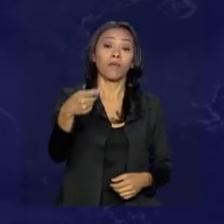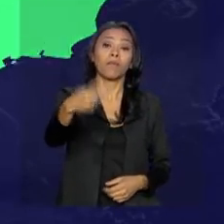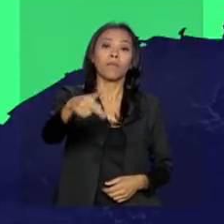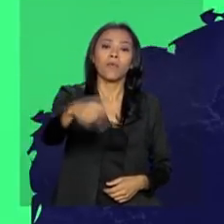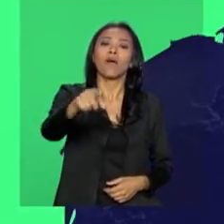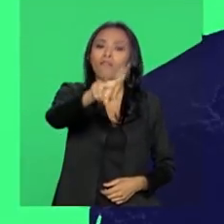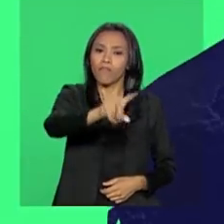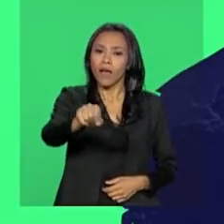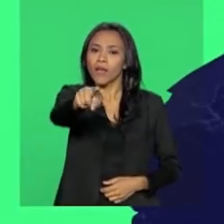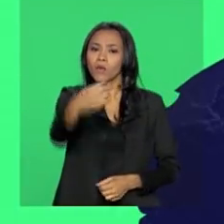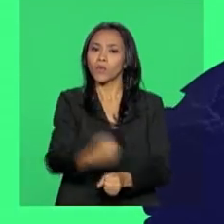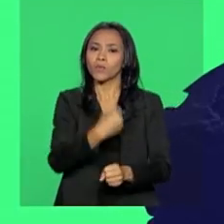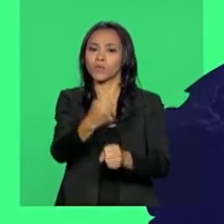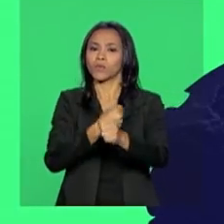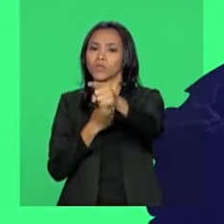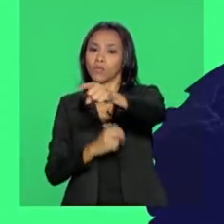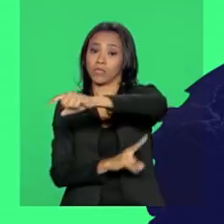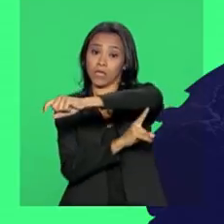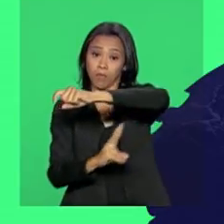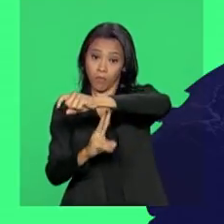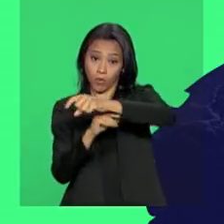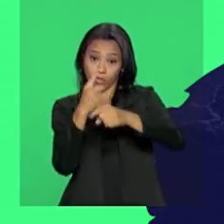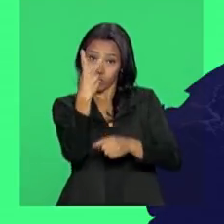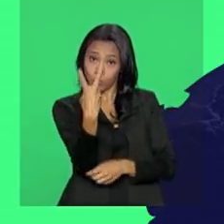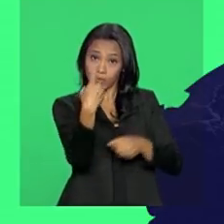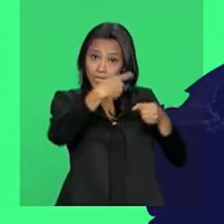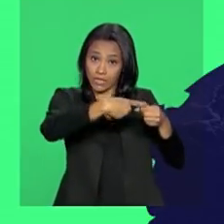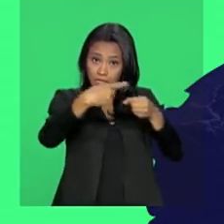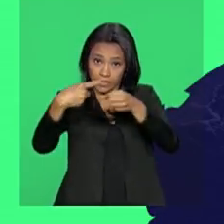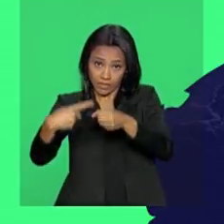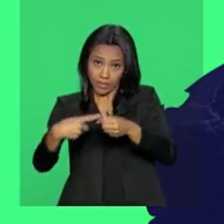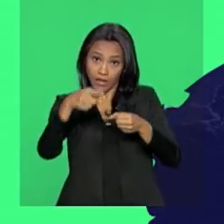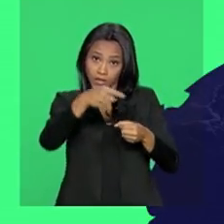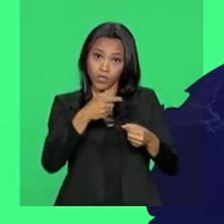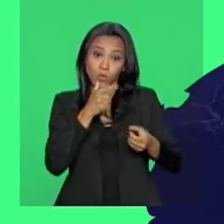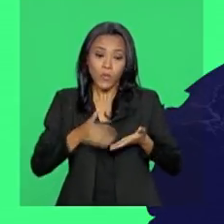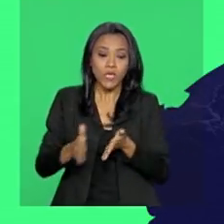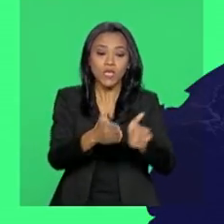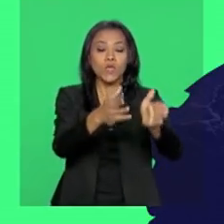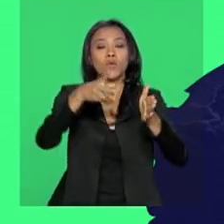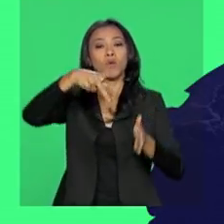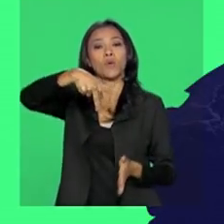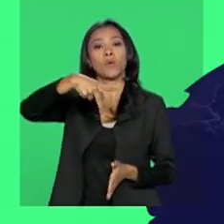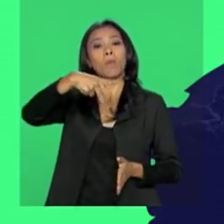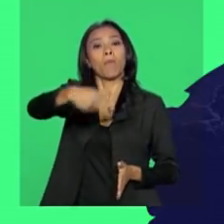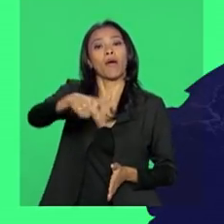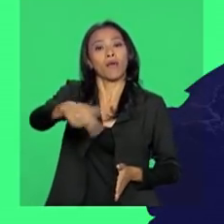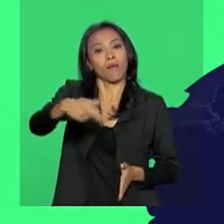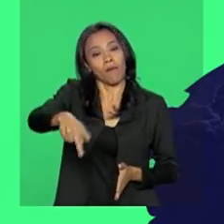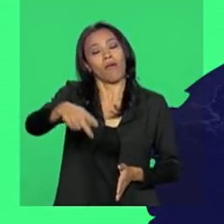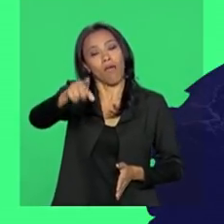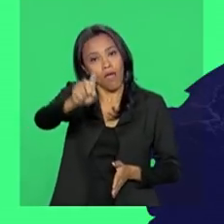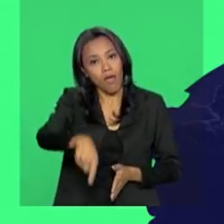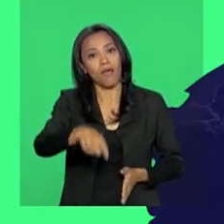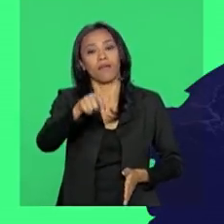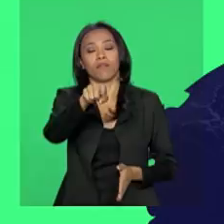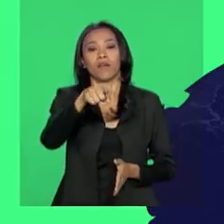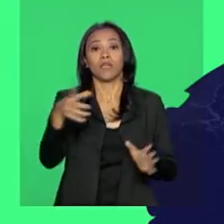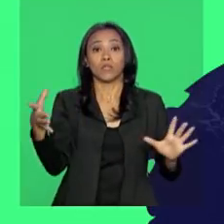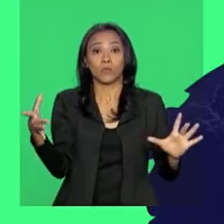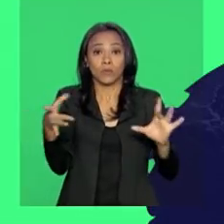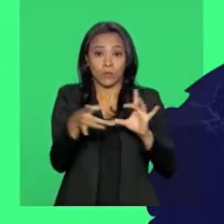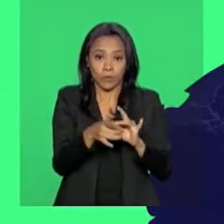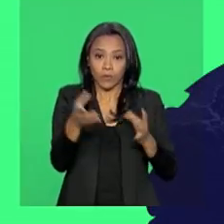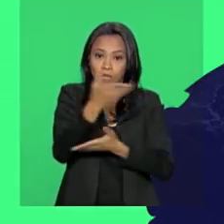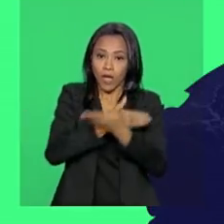de Porto Murtinho no Brasil e o Distrito de São Lázaro pelo rio Paraguai isso vai estabelecer uma conexão direta entre o